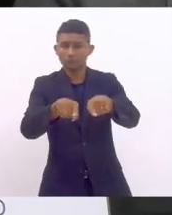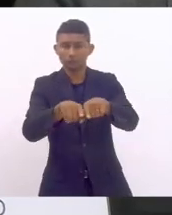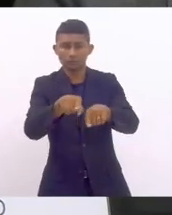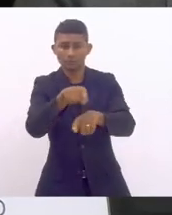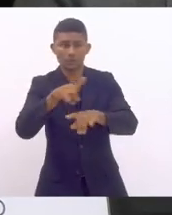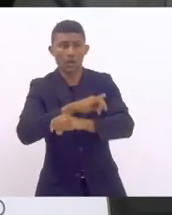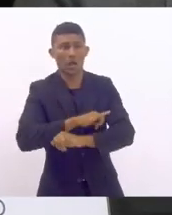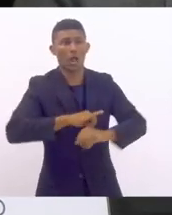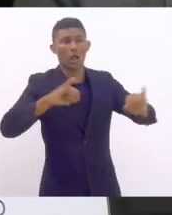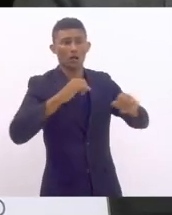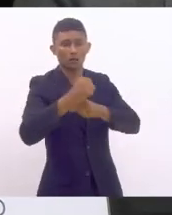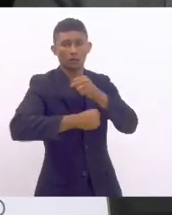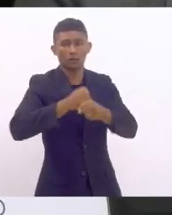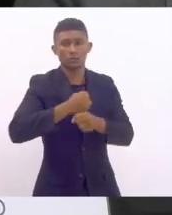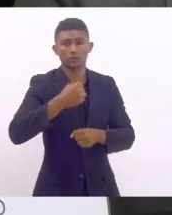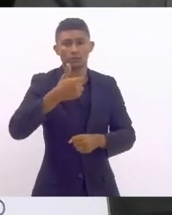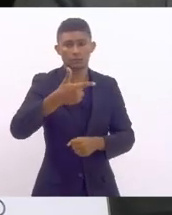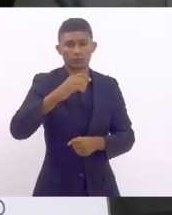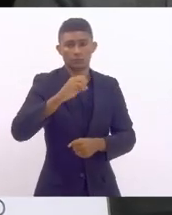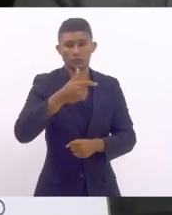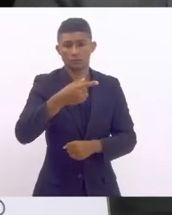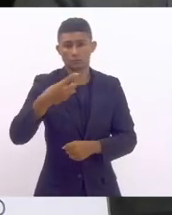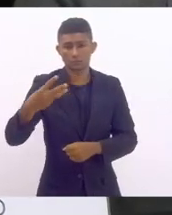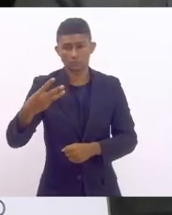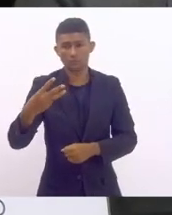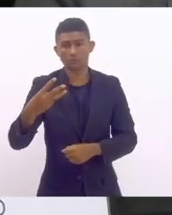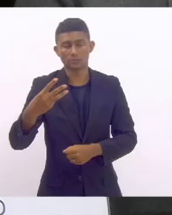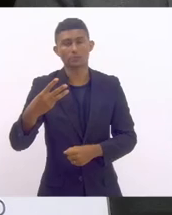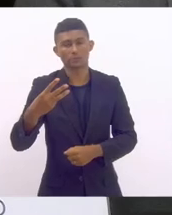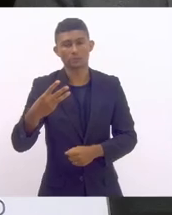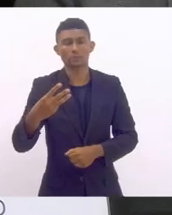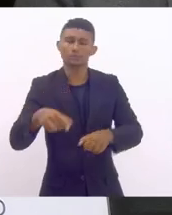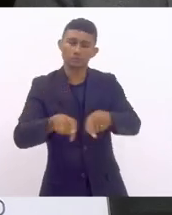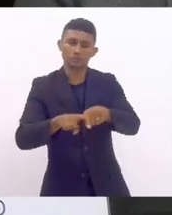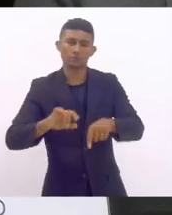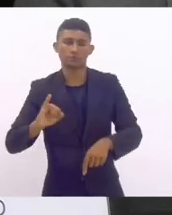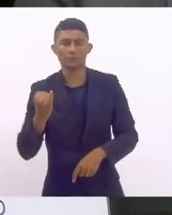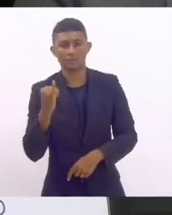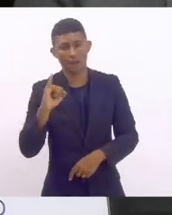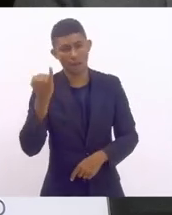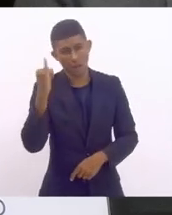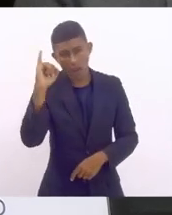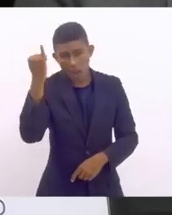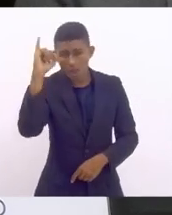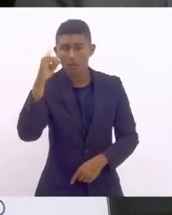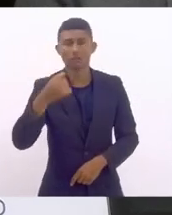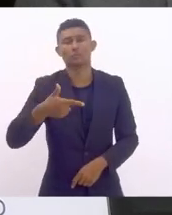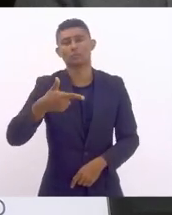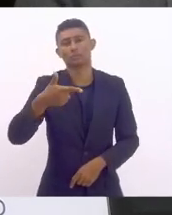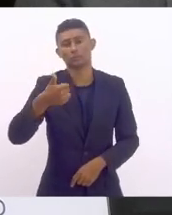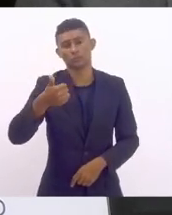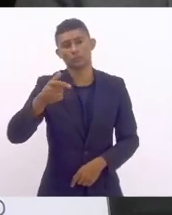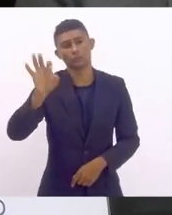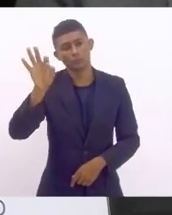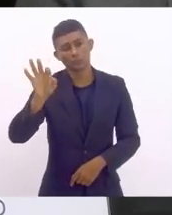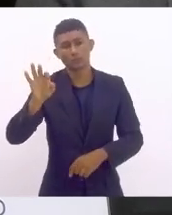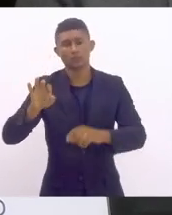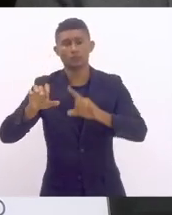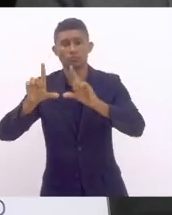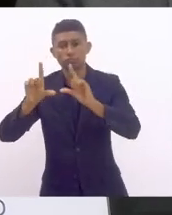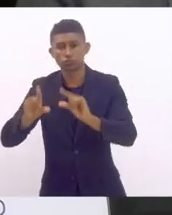o orçamento de 2023 já é fora a inflação nessas coisas por cento ao menos é o que é um